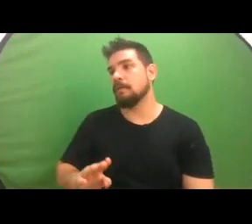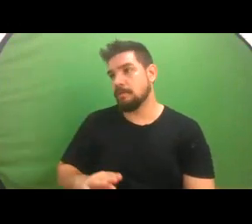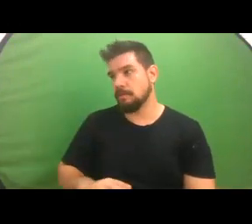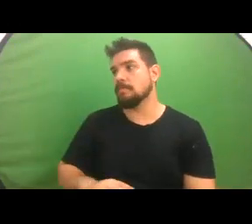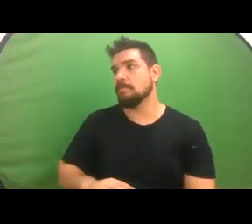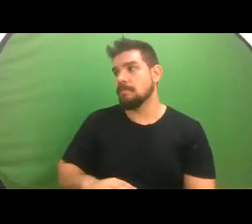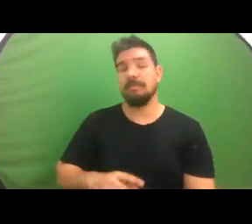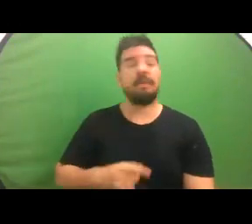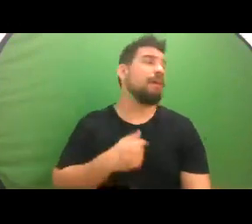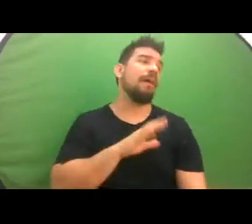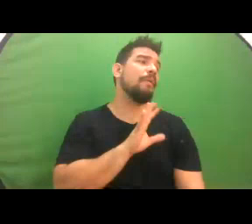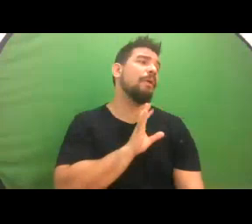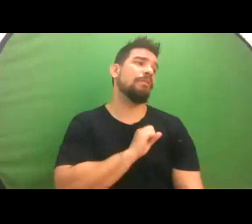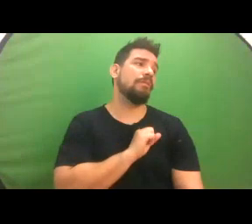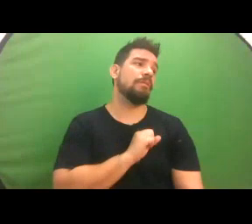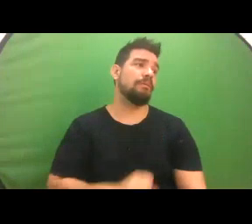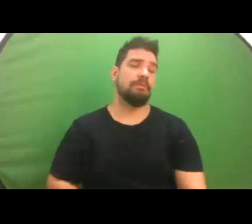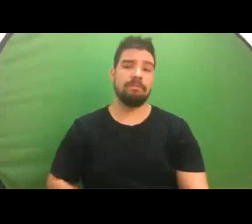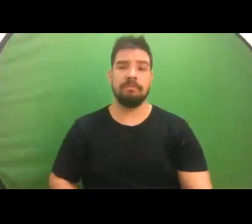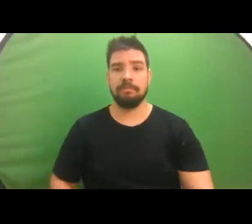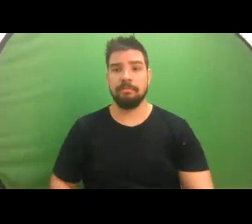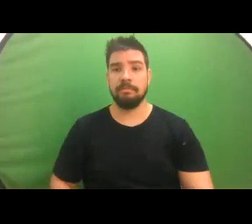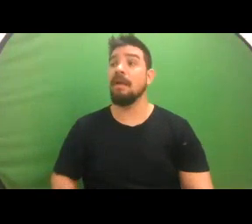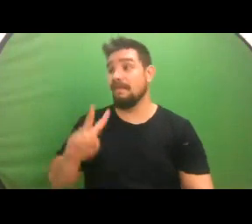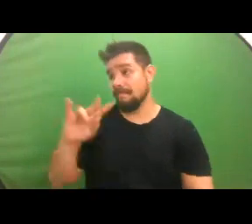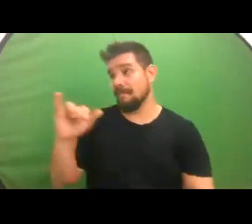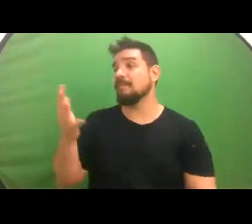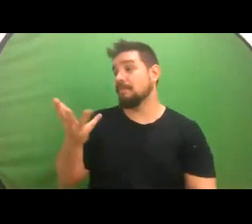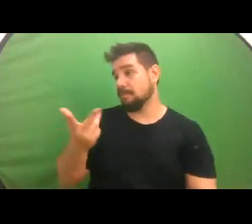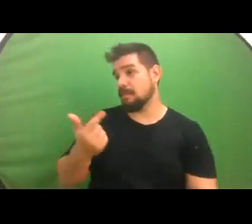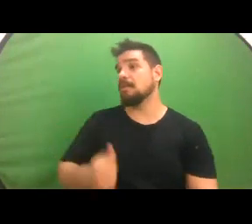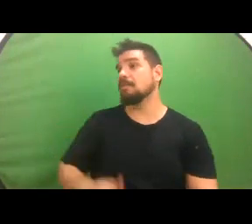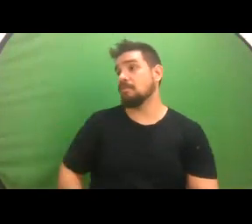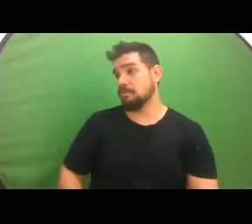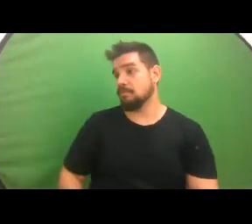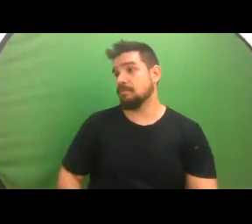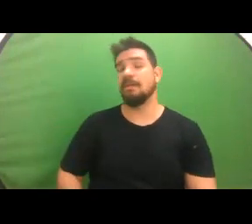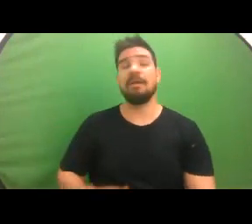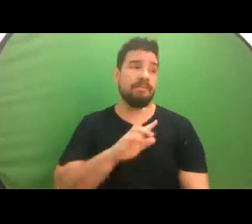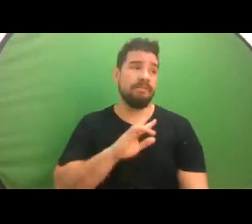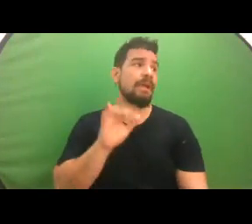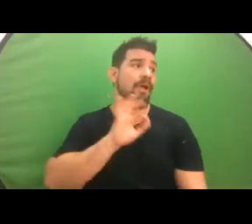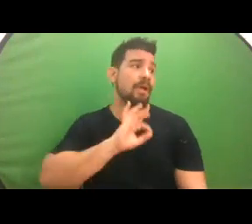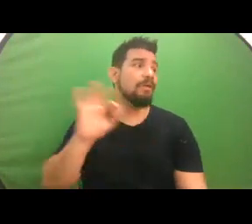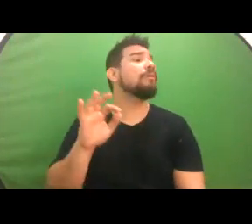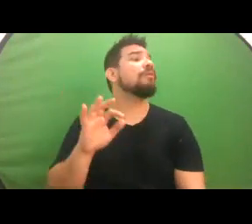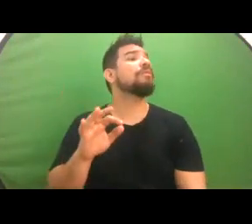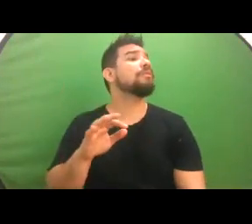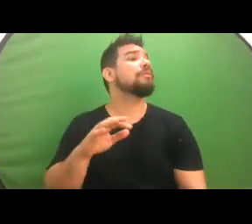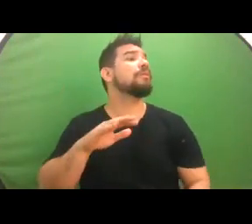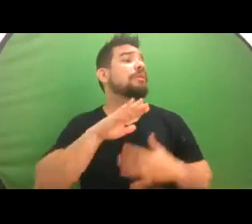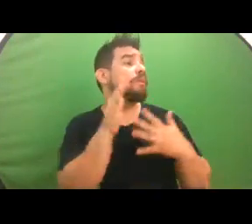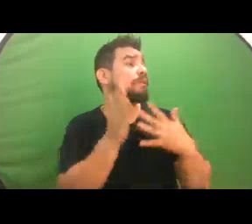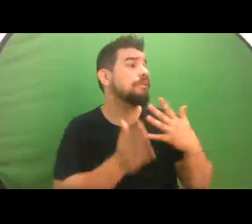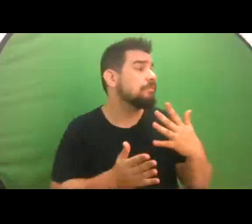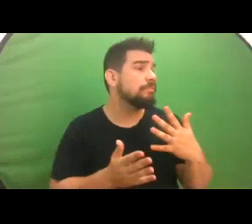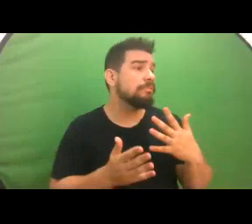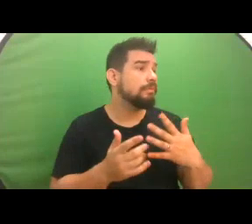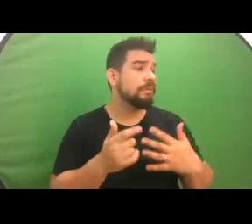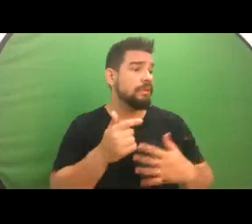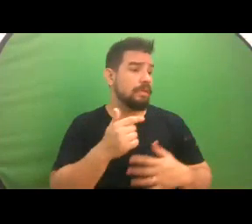eu portuguesa. adoro. Então, Eu vai ser amo. fantástico, né? Vai ser ótimo. Mas é a Libras. Tipo assim, eu não vou A ser uma Libras, graduanda